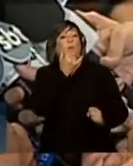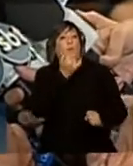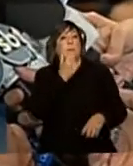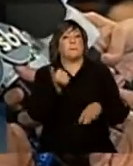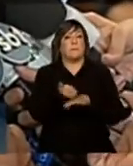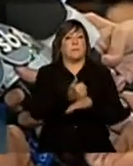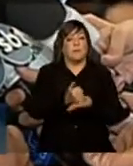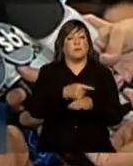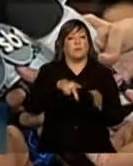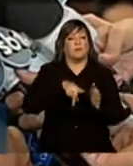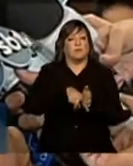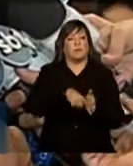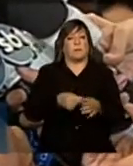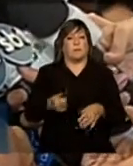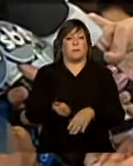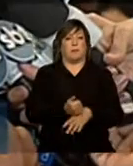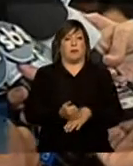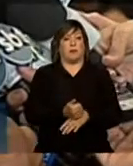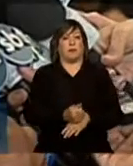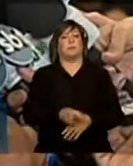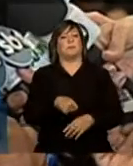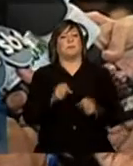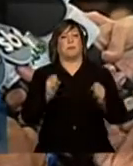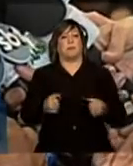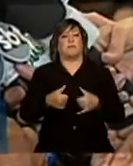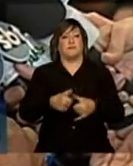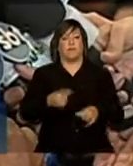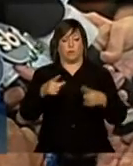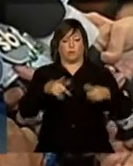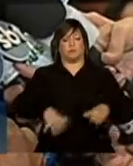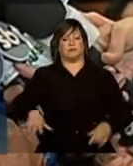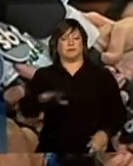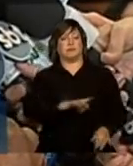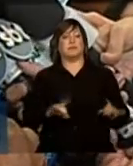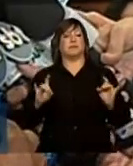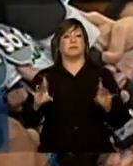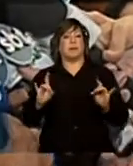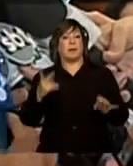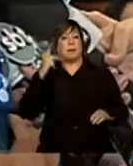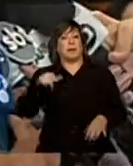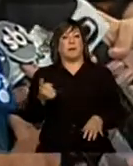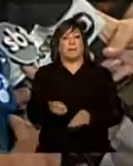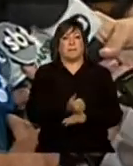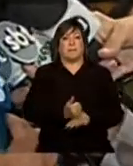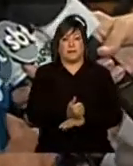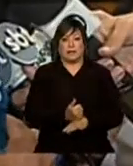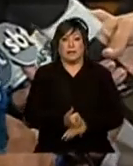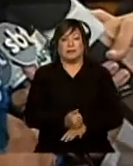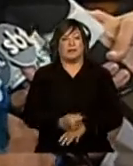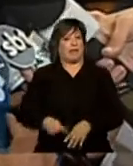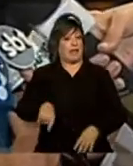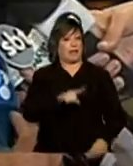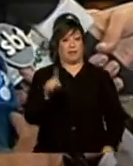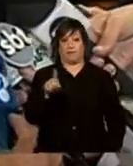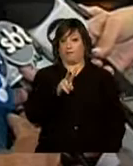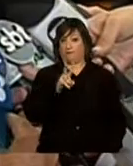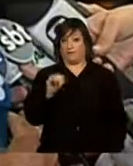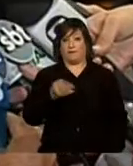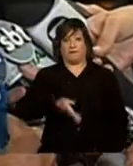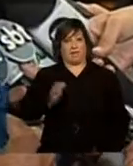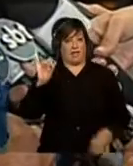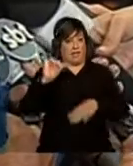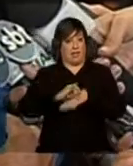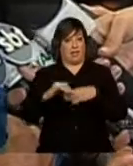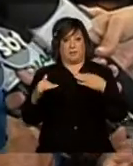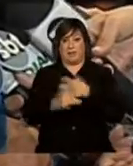maior de aprimoramento, que poderão ficar e ficarão num espaço específico para aprimoramento, não irão nem para as capitais dos